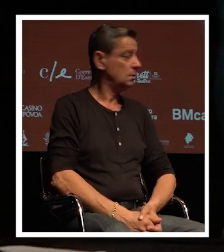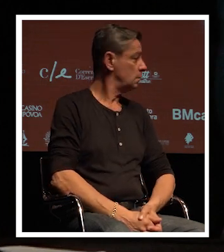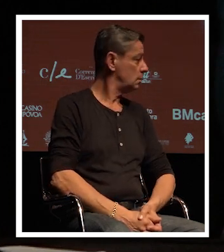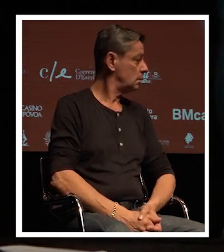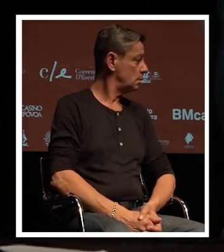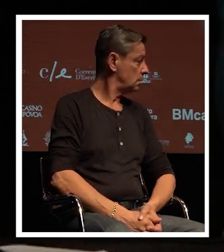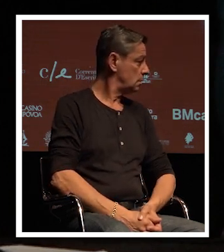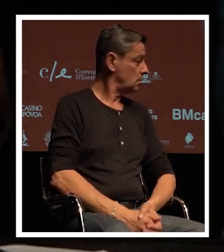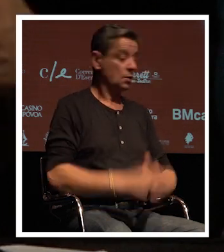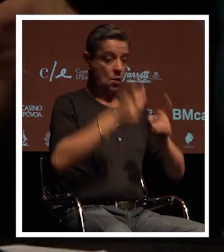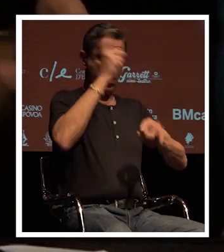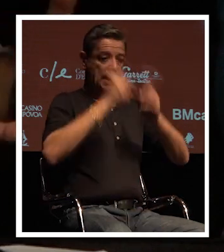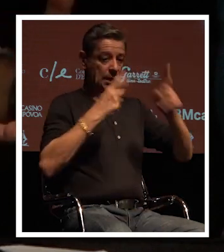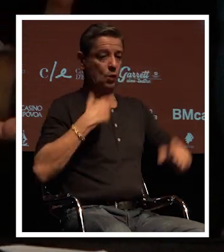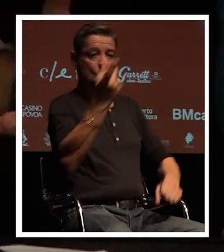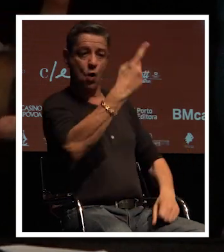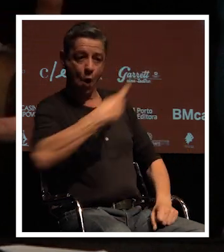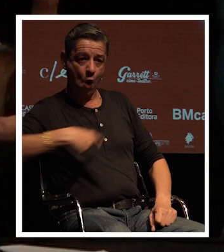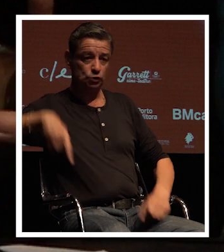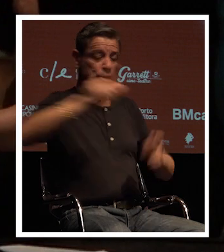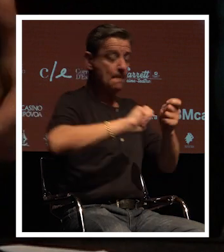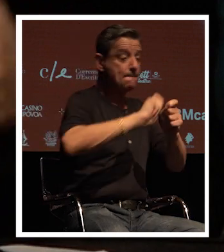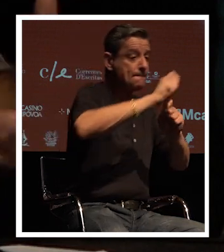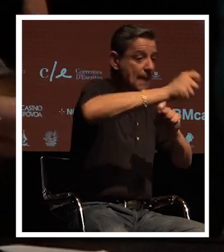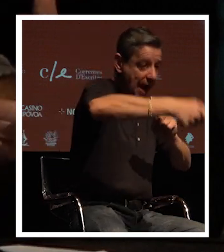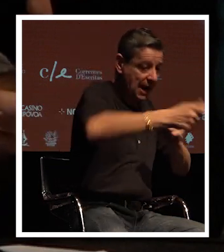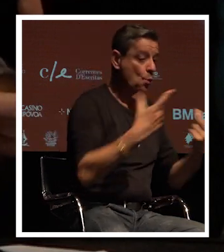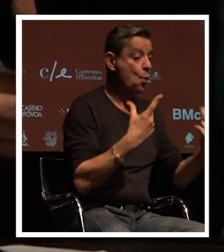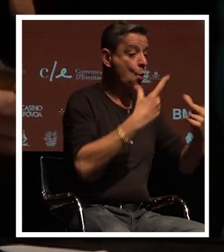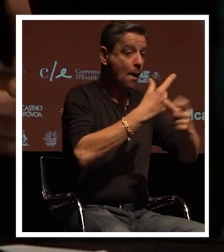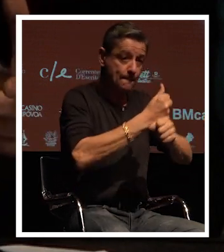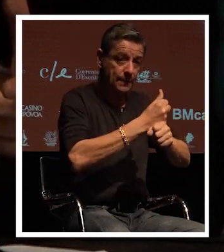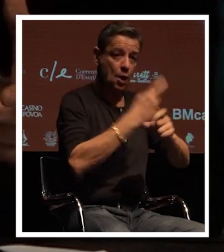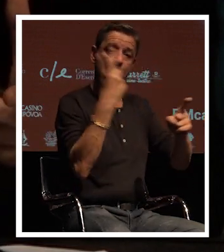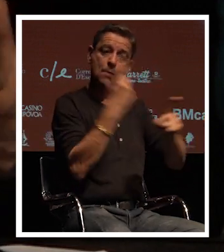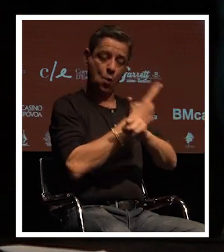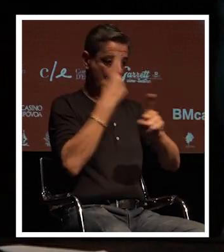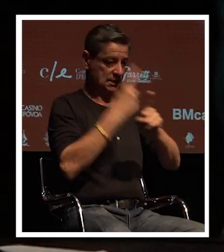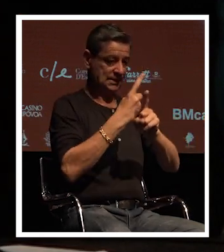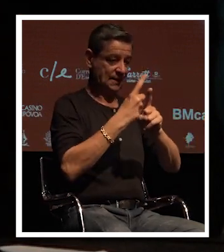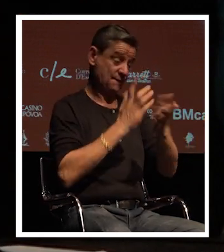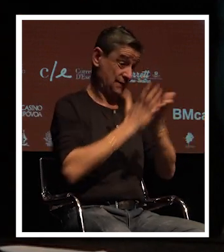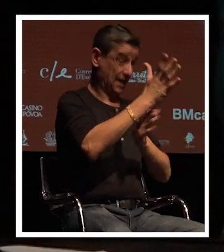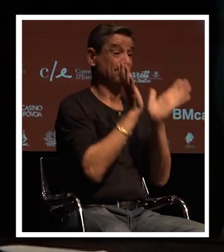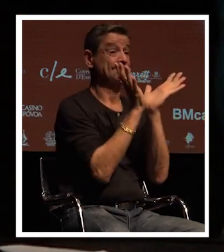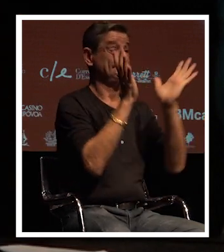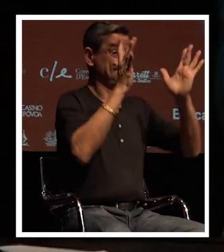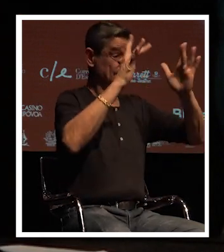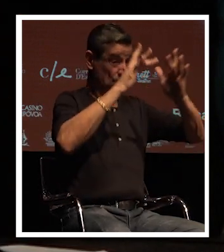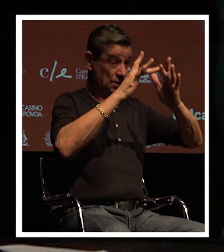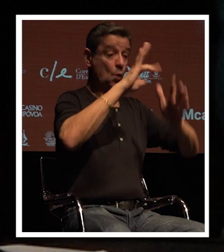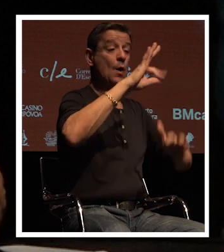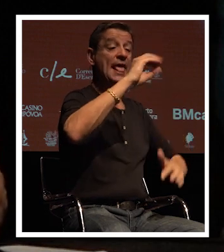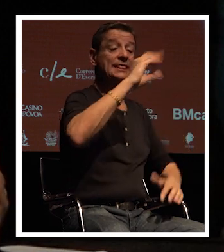os aquilo que cada um de nós paga quando compra um produto via Amazon está encarecido